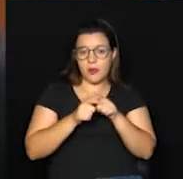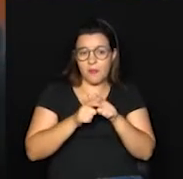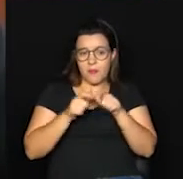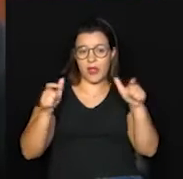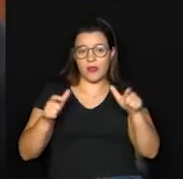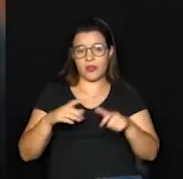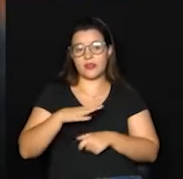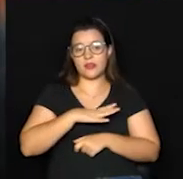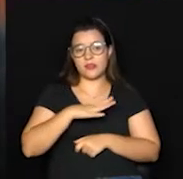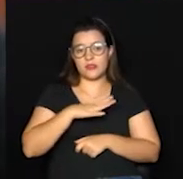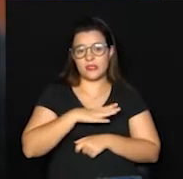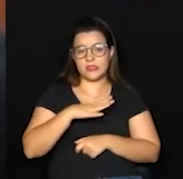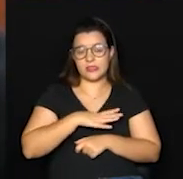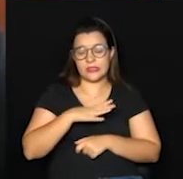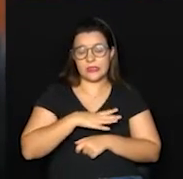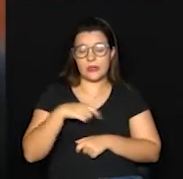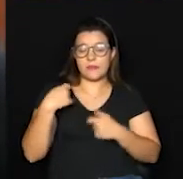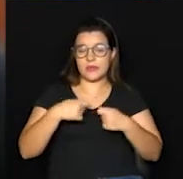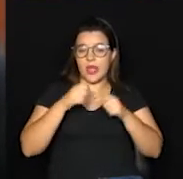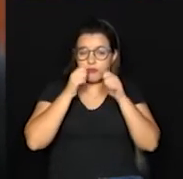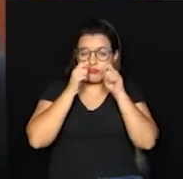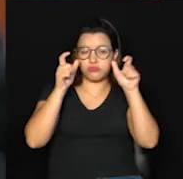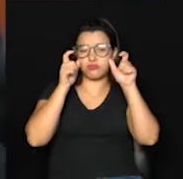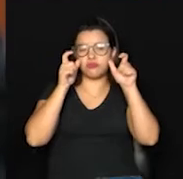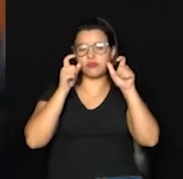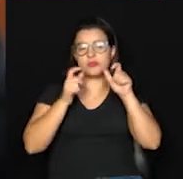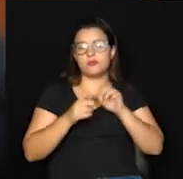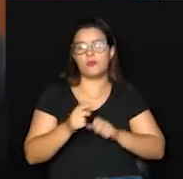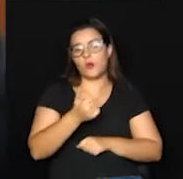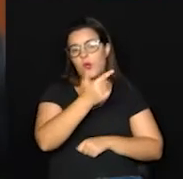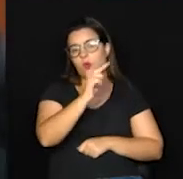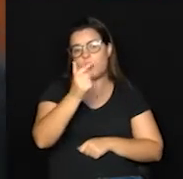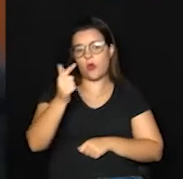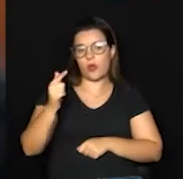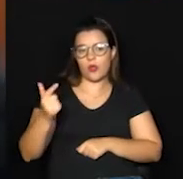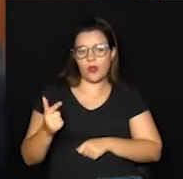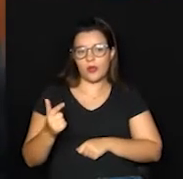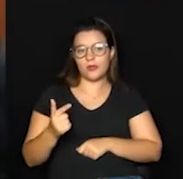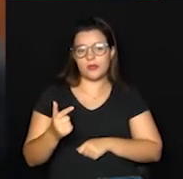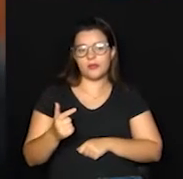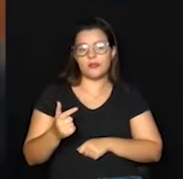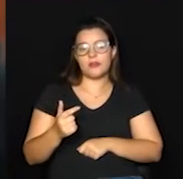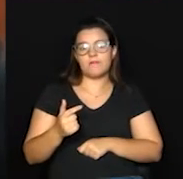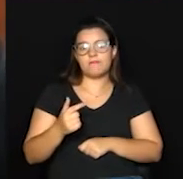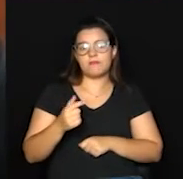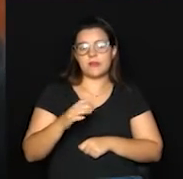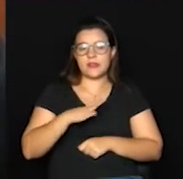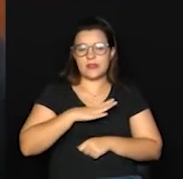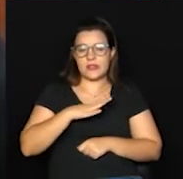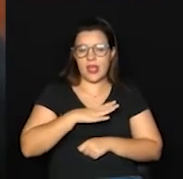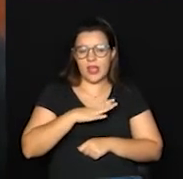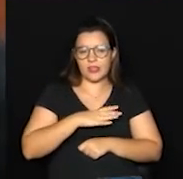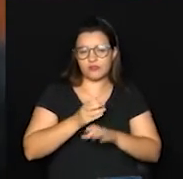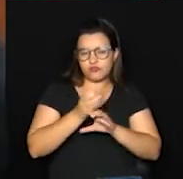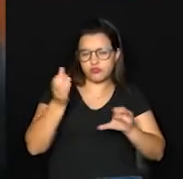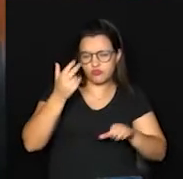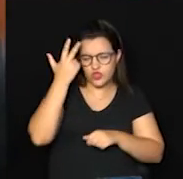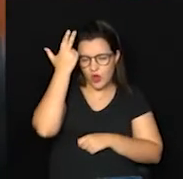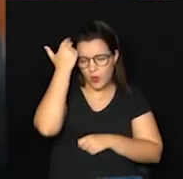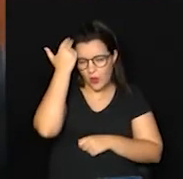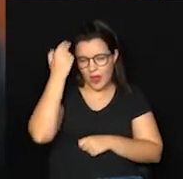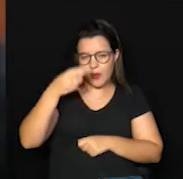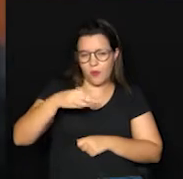municípios, uma situação de alerta, e outros, como Engenheiro Coelho, Morungaba, uma situação